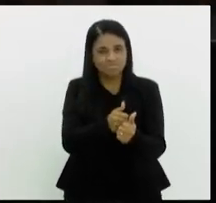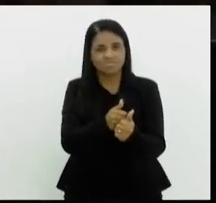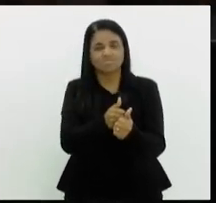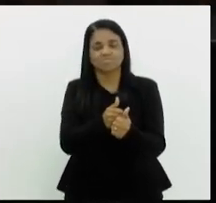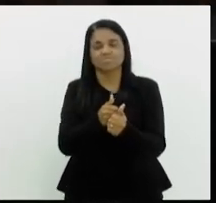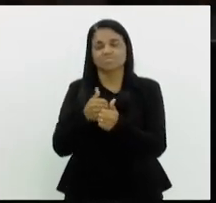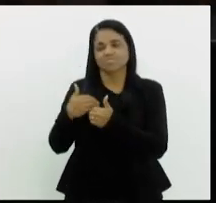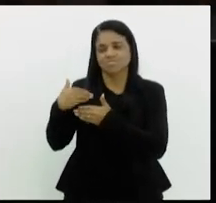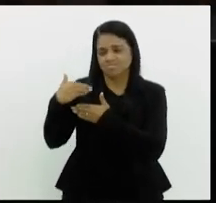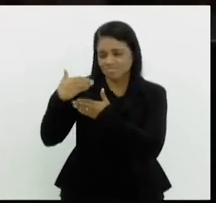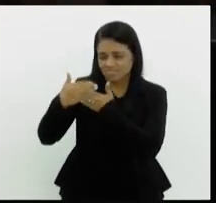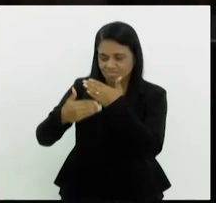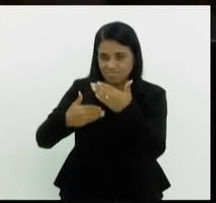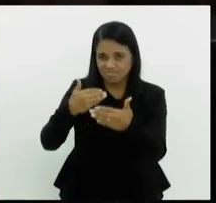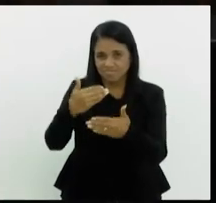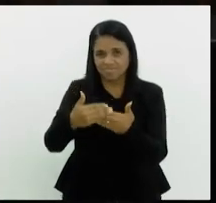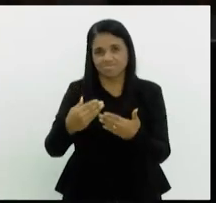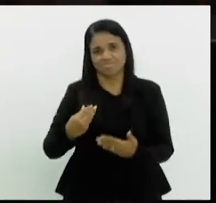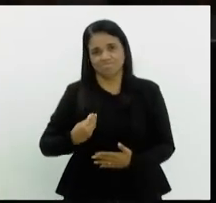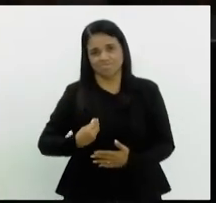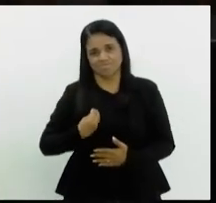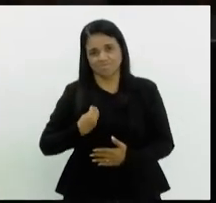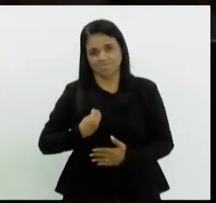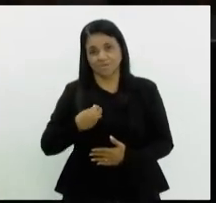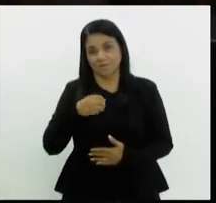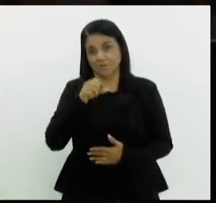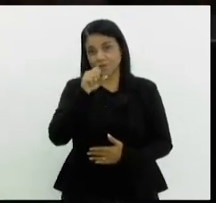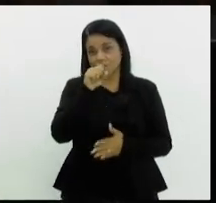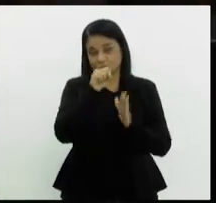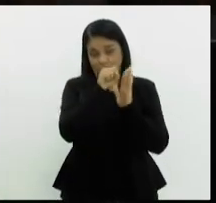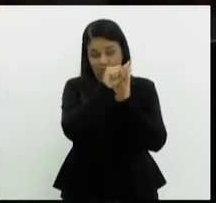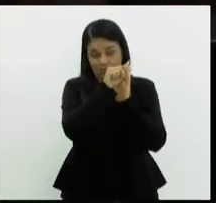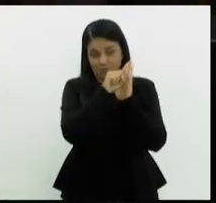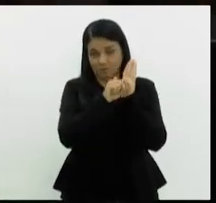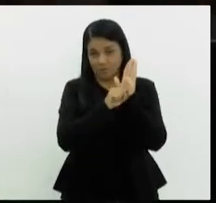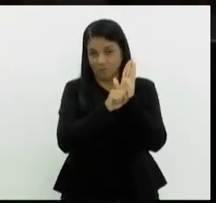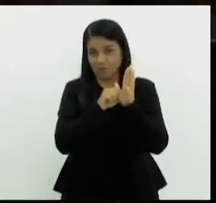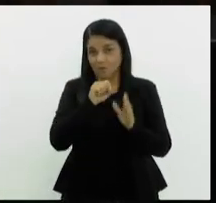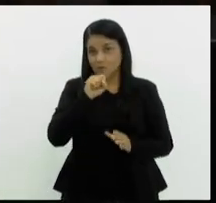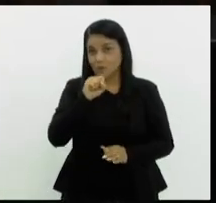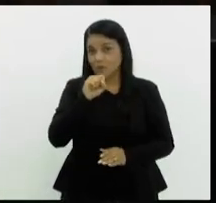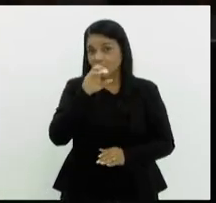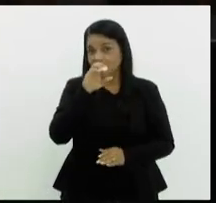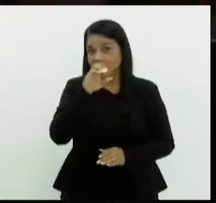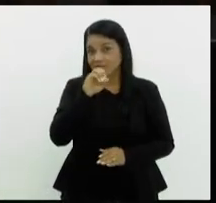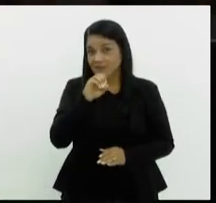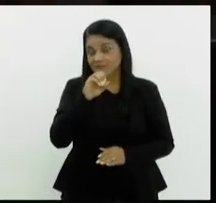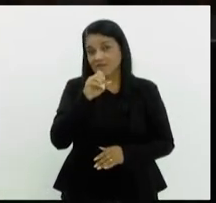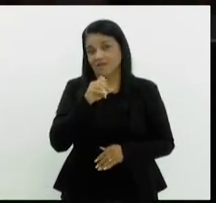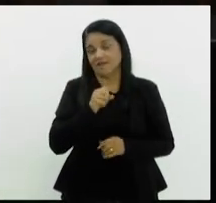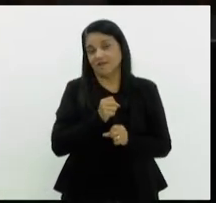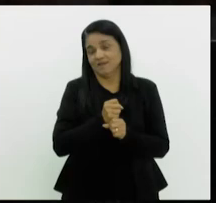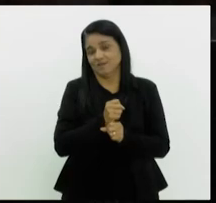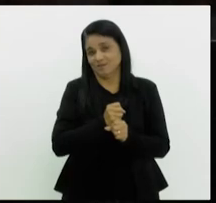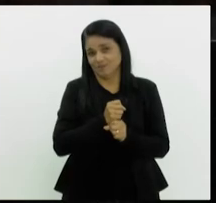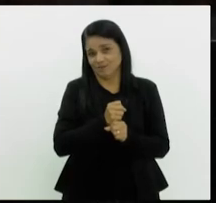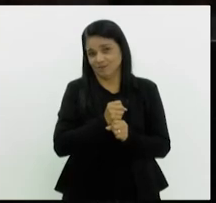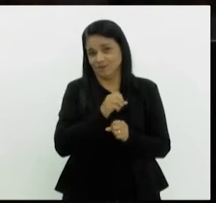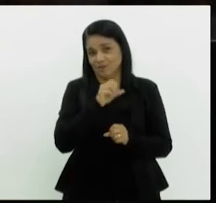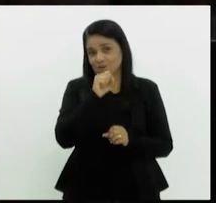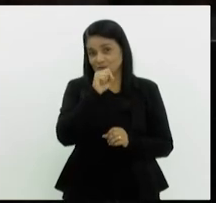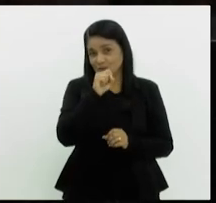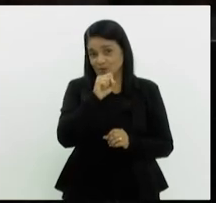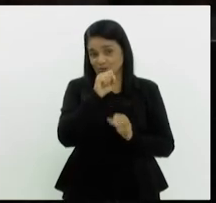longa, são 8 décadas de existência e